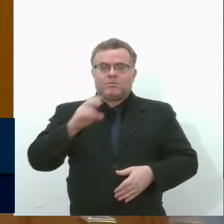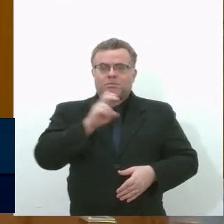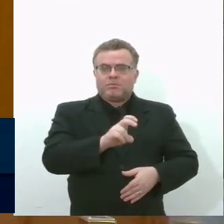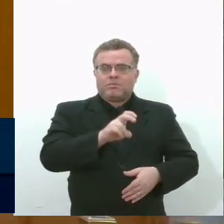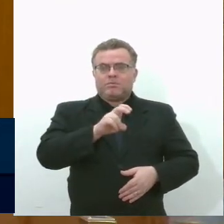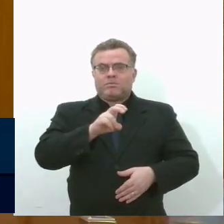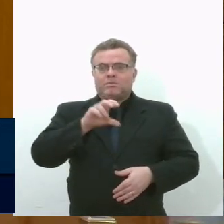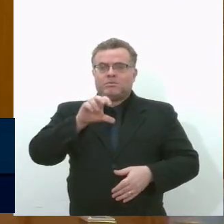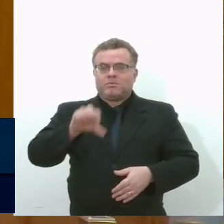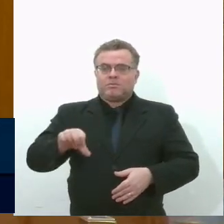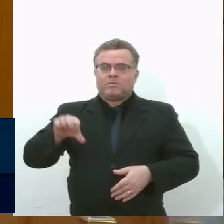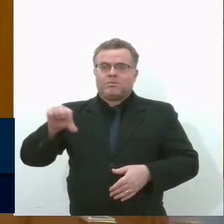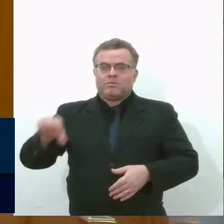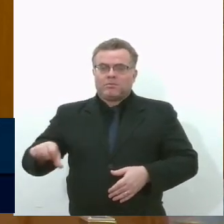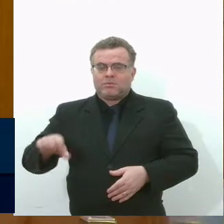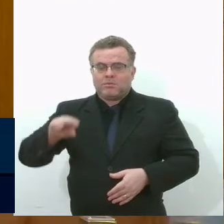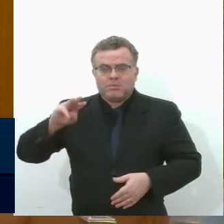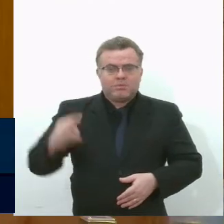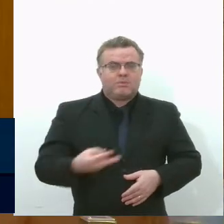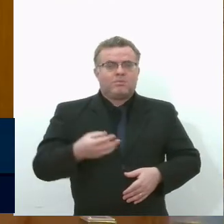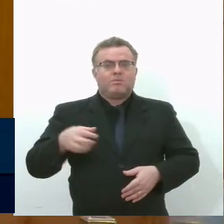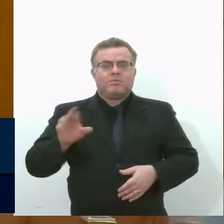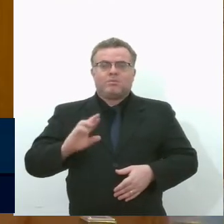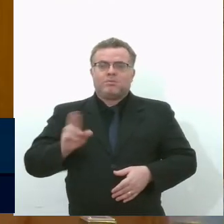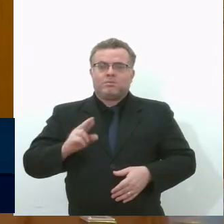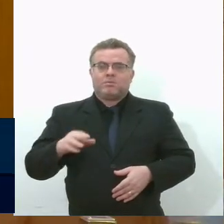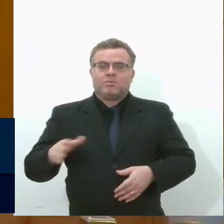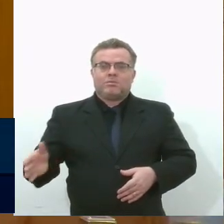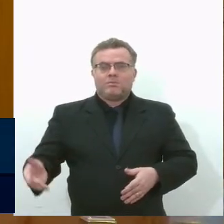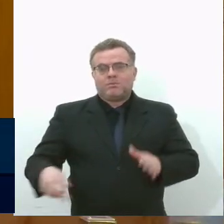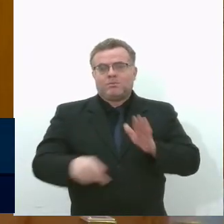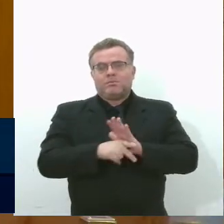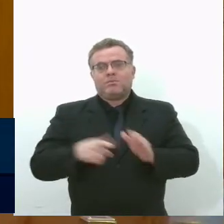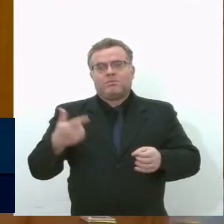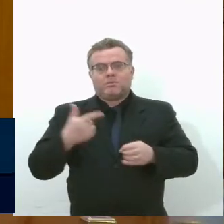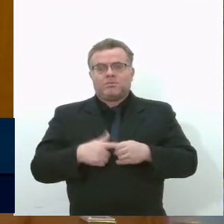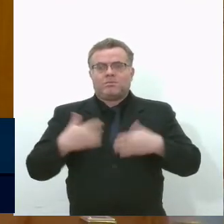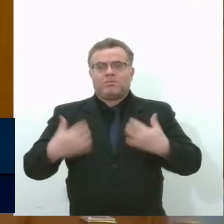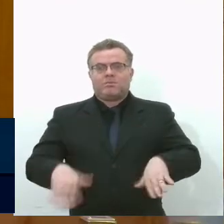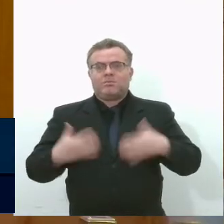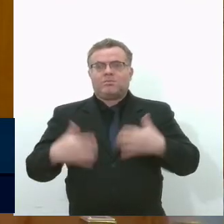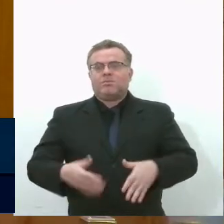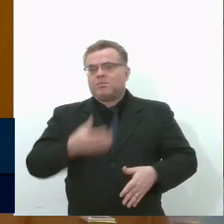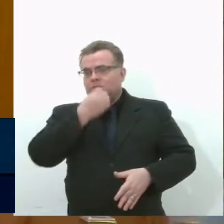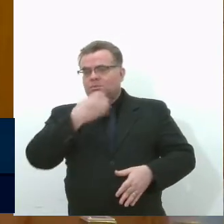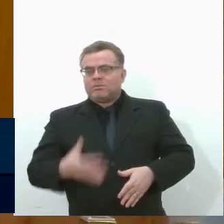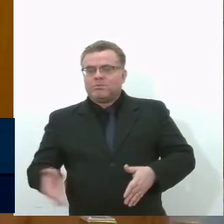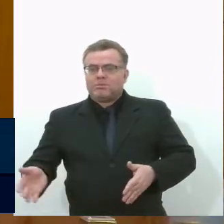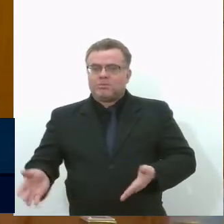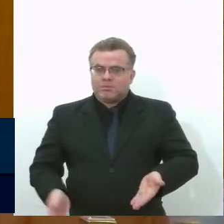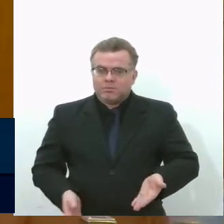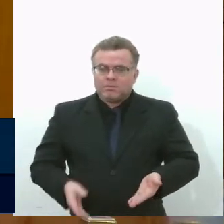reais só com o ICMS da gasolina. E a notícia boa com relação à arrecadação, vendas de combustíveis